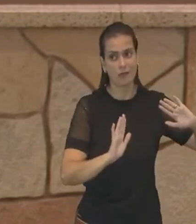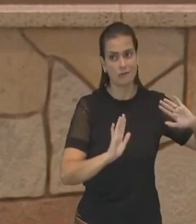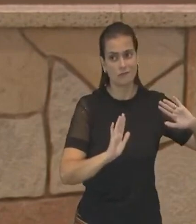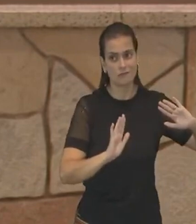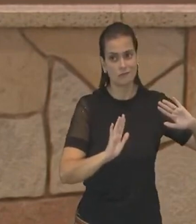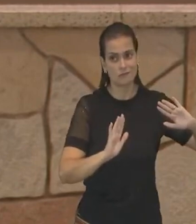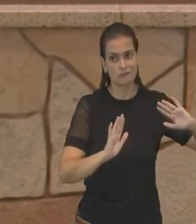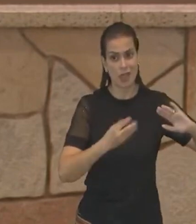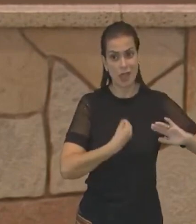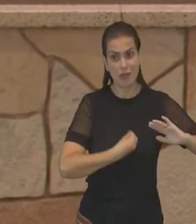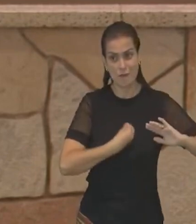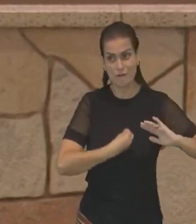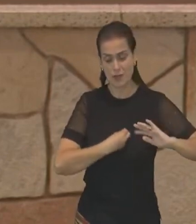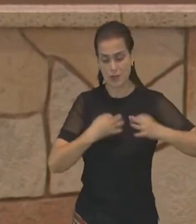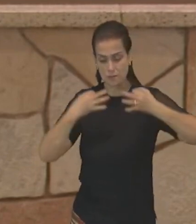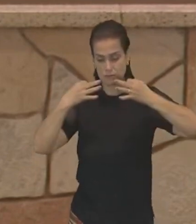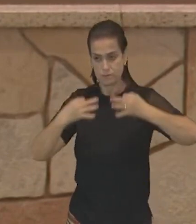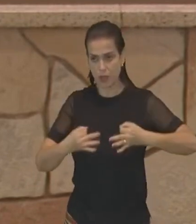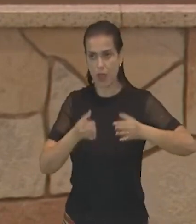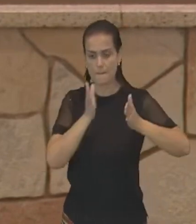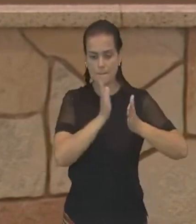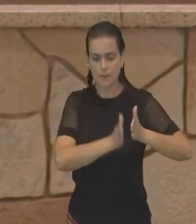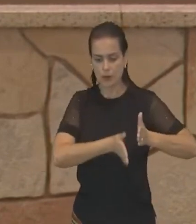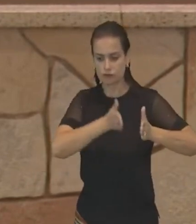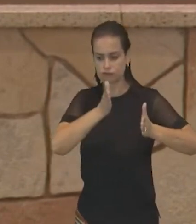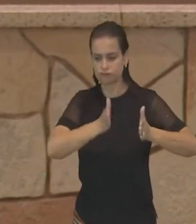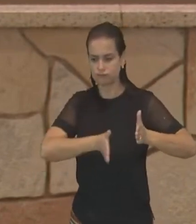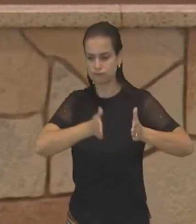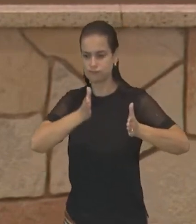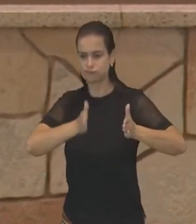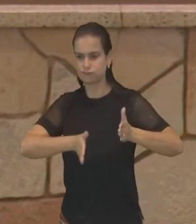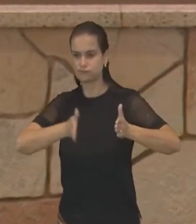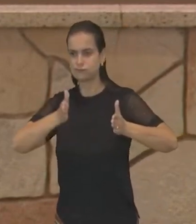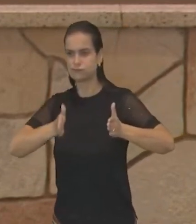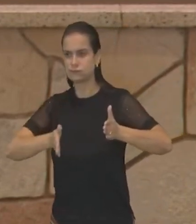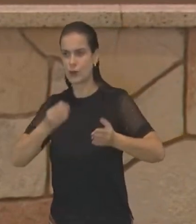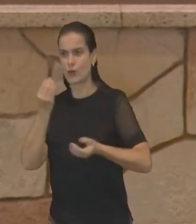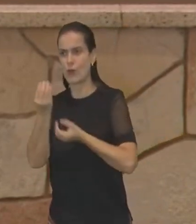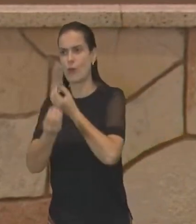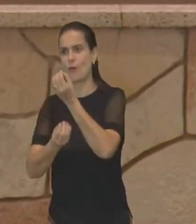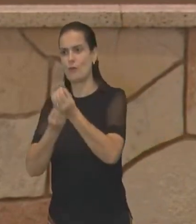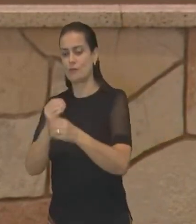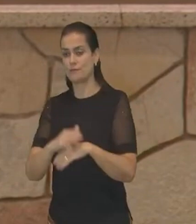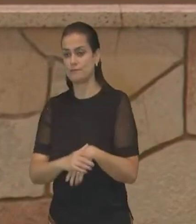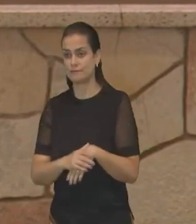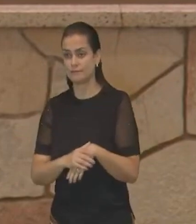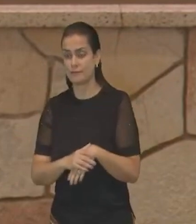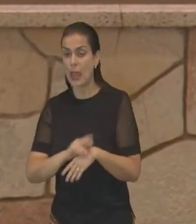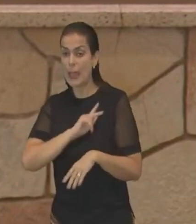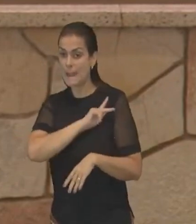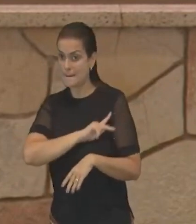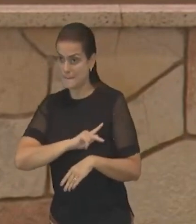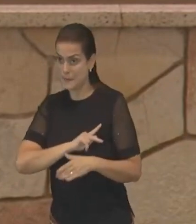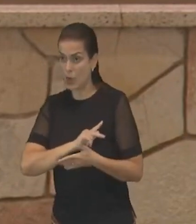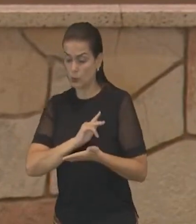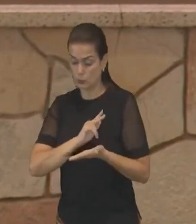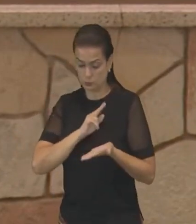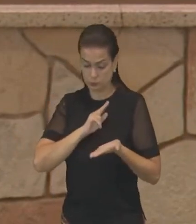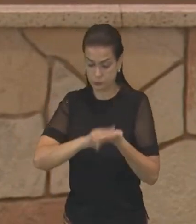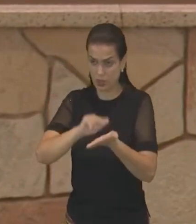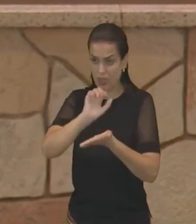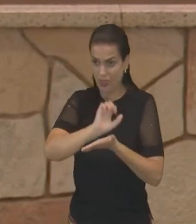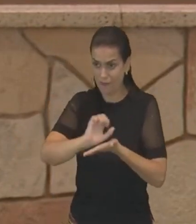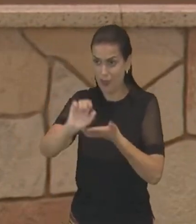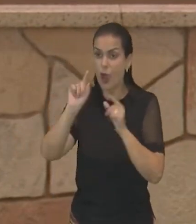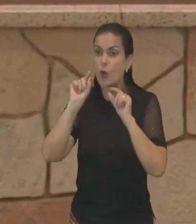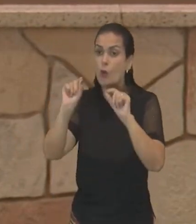é um processo. Qual o objetivo desta carta de Paulo aos Efésios? Nesta carta, o Paulo